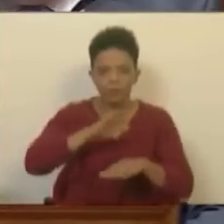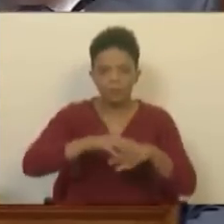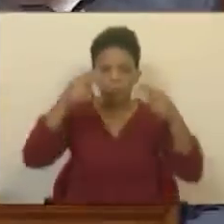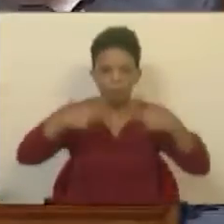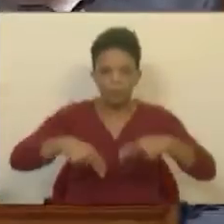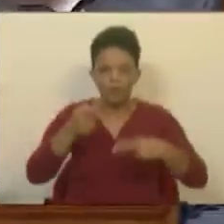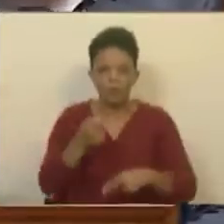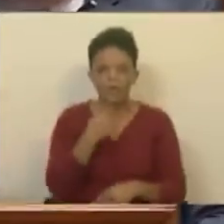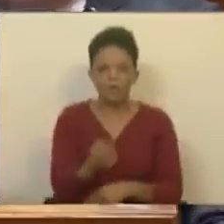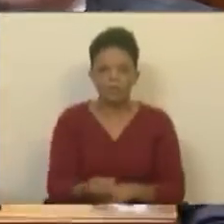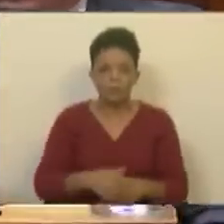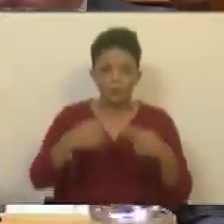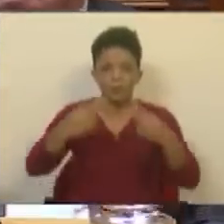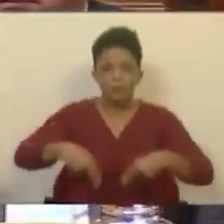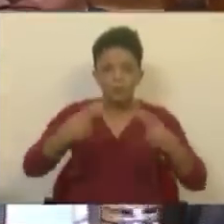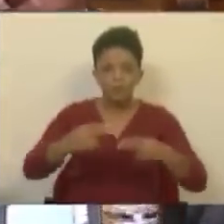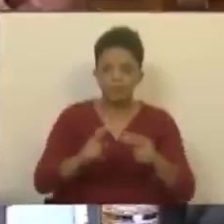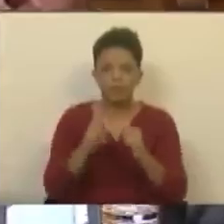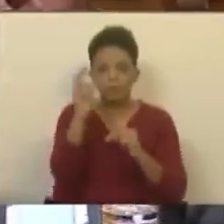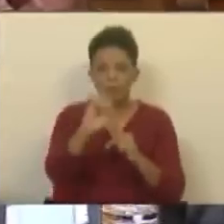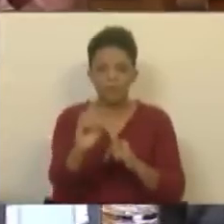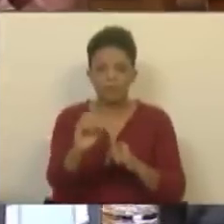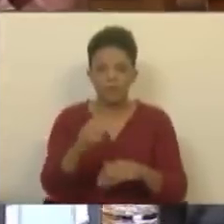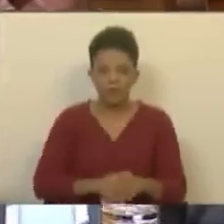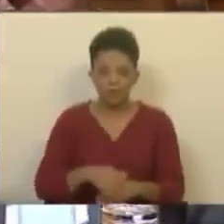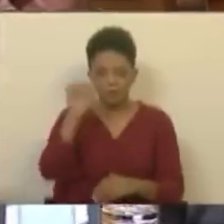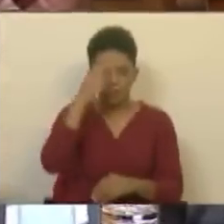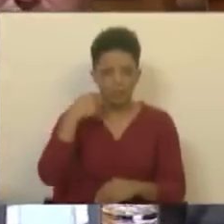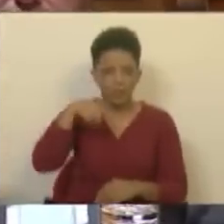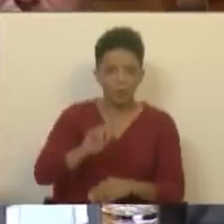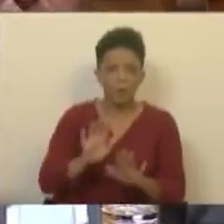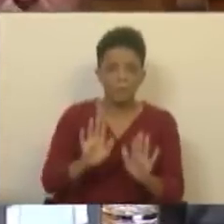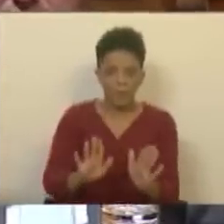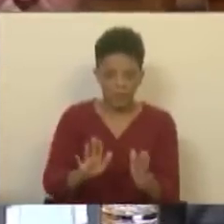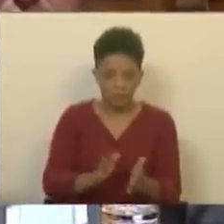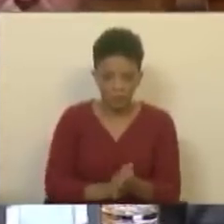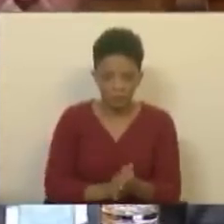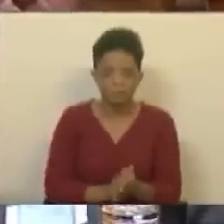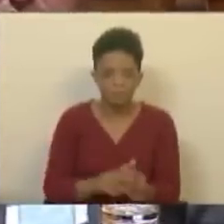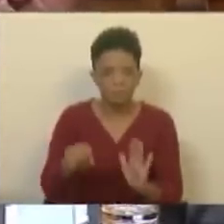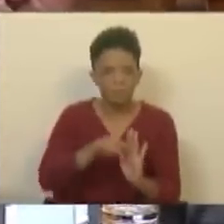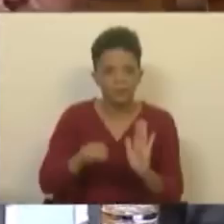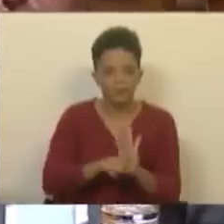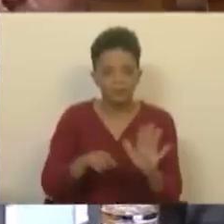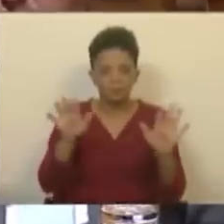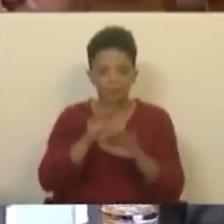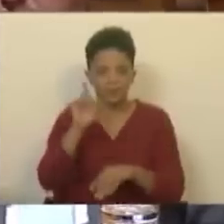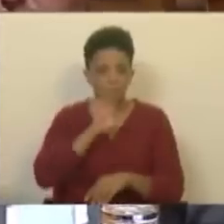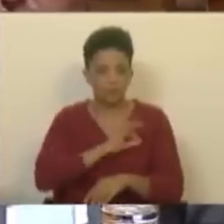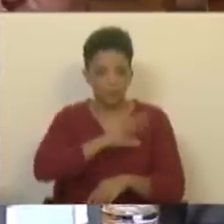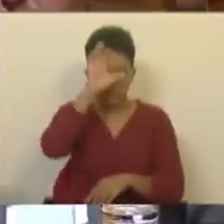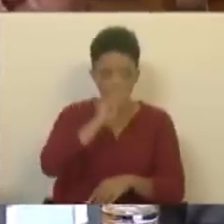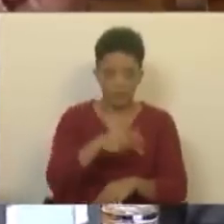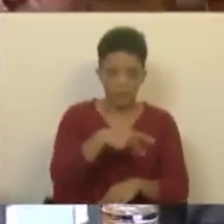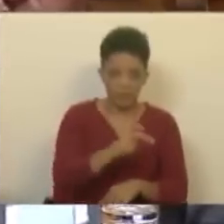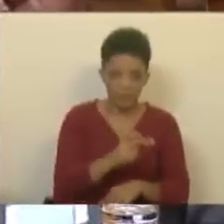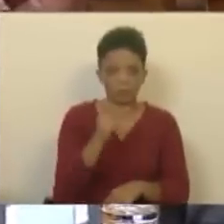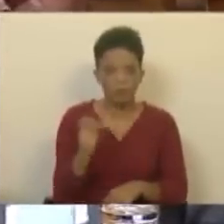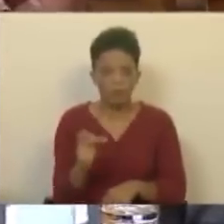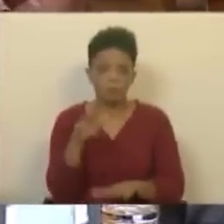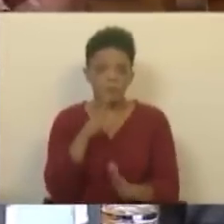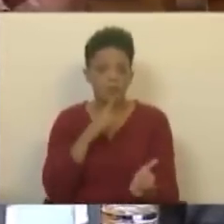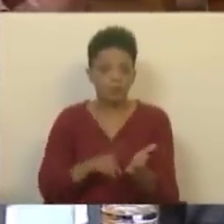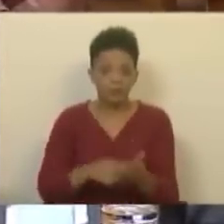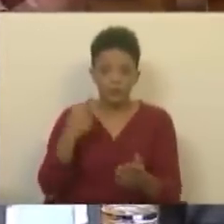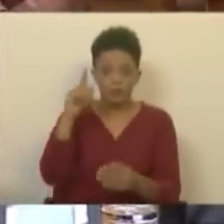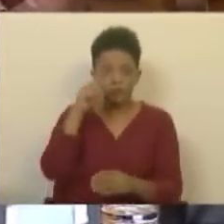quase que disse que as portagens não aumentaram Ah no dia 1 de janeiro mas essa apesar de ser uma medida emblemática da senhora ministra na brilhosa Essa não